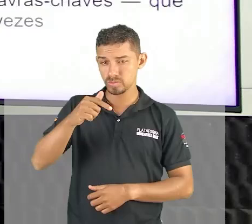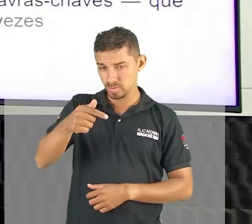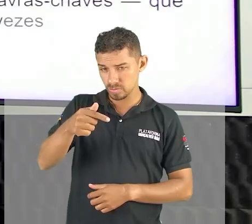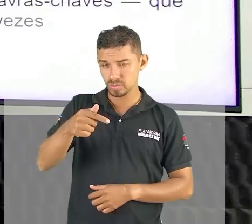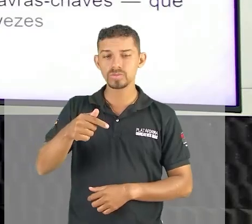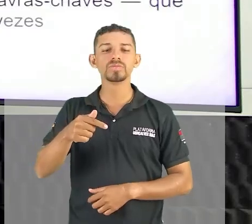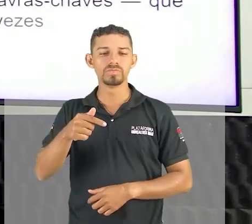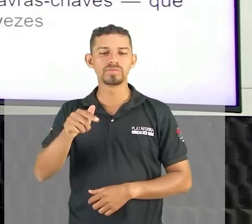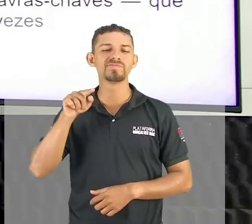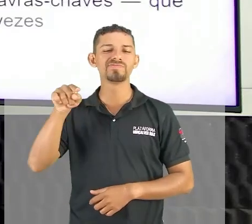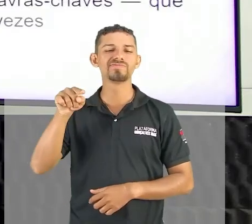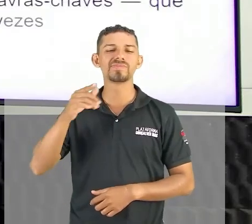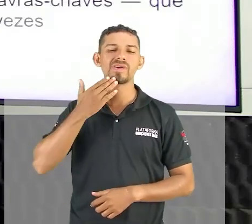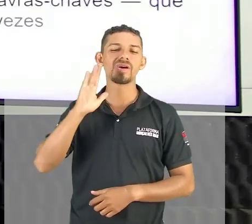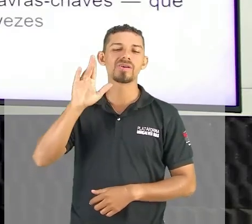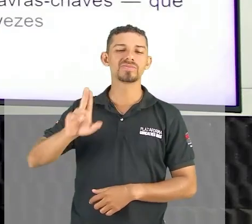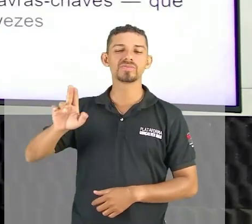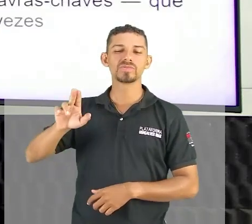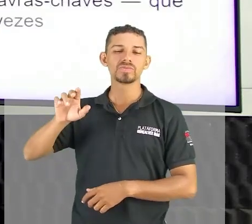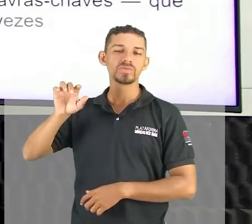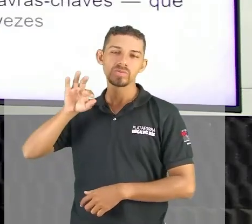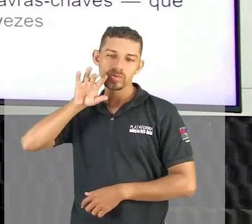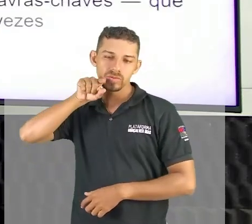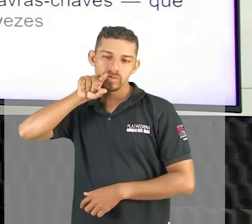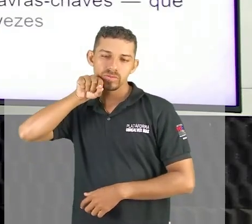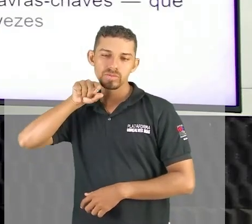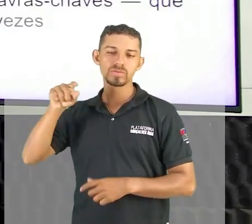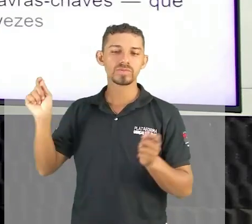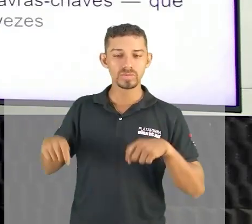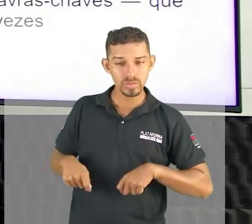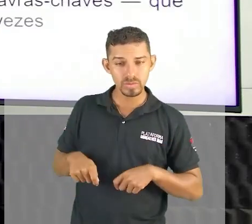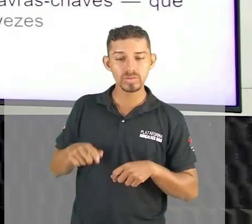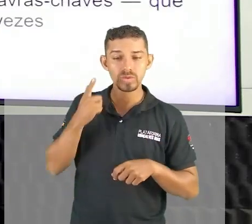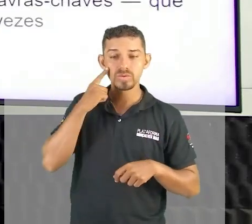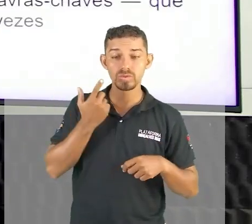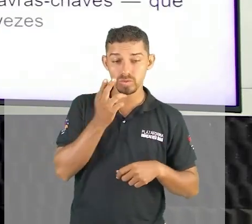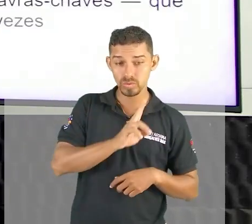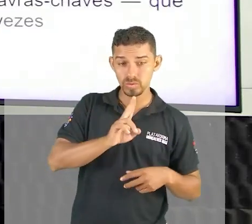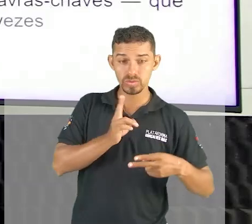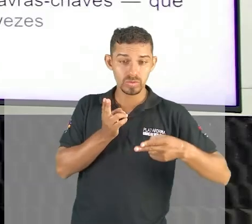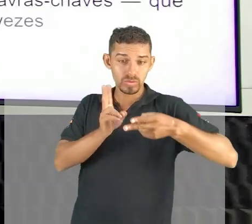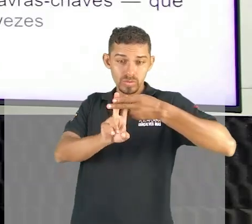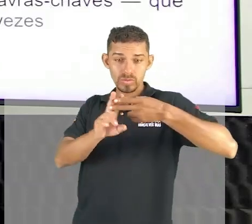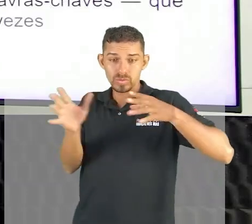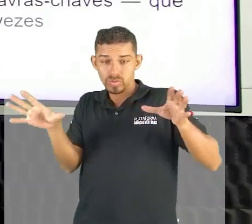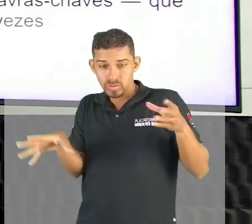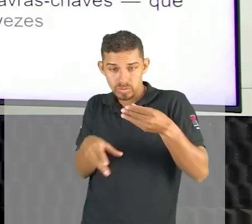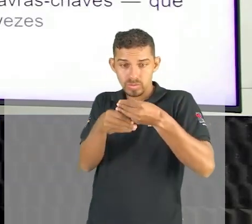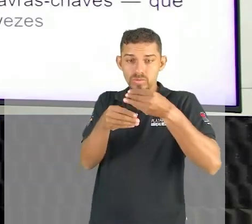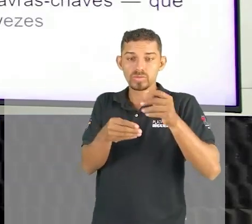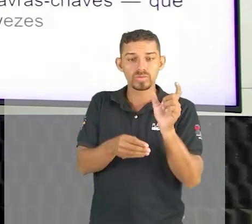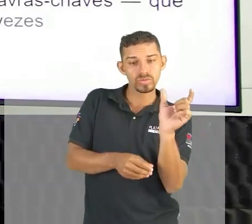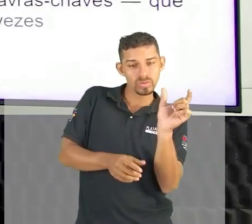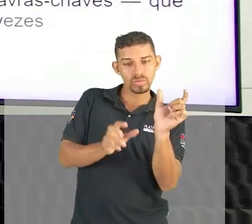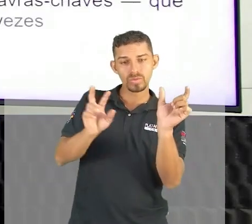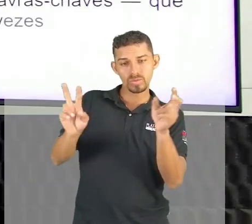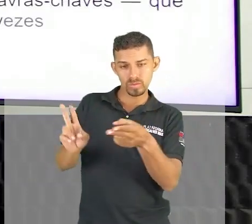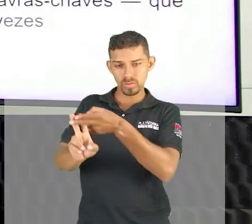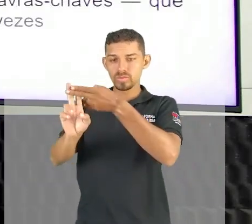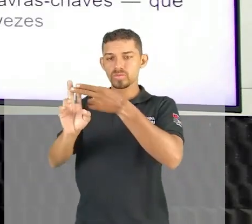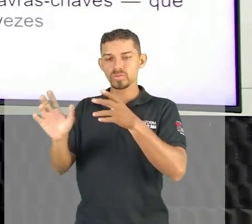propôs em um Twitter usar o jogo da velha e para reagrupar mensagens sobre o mesmo